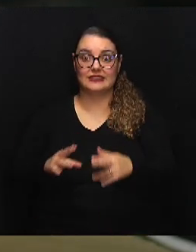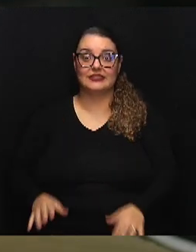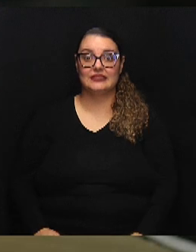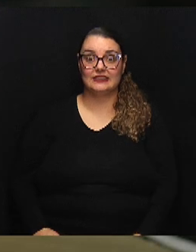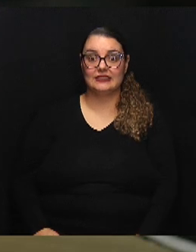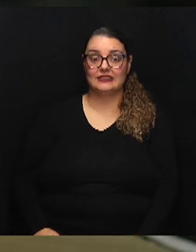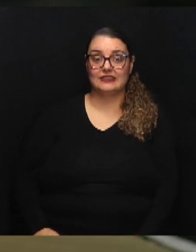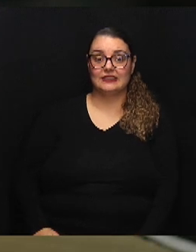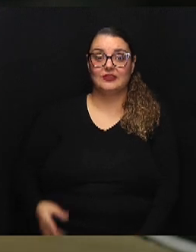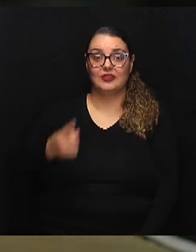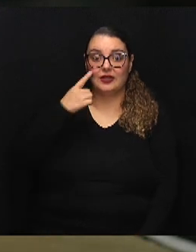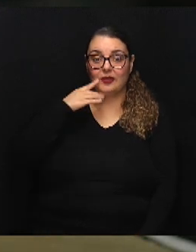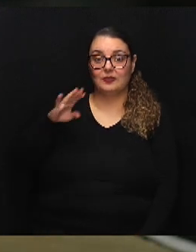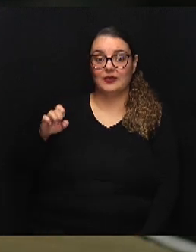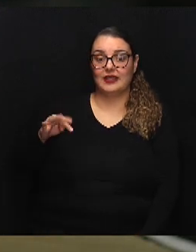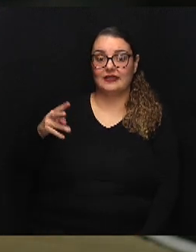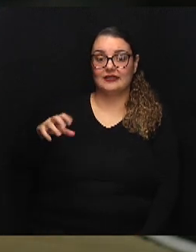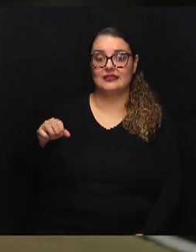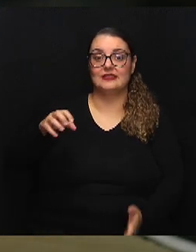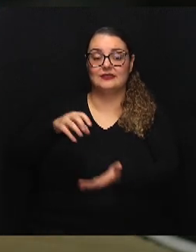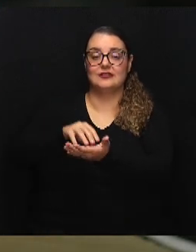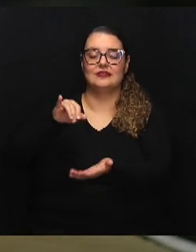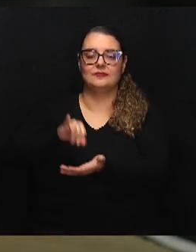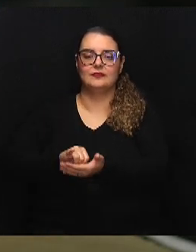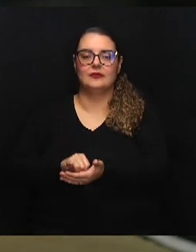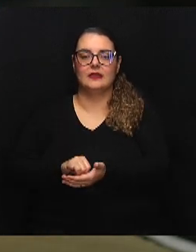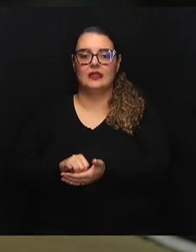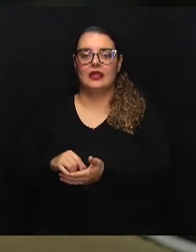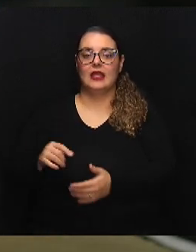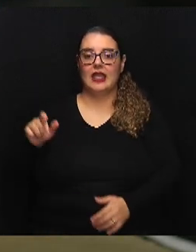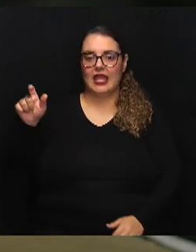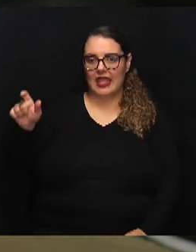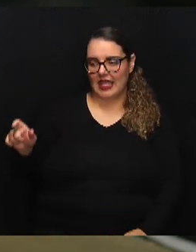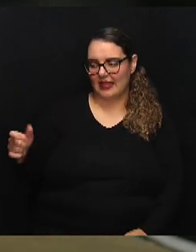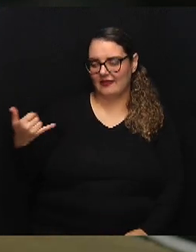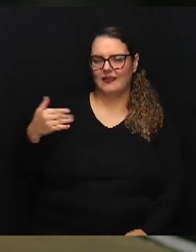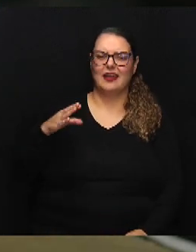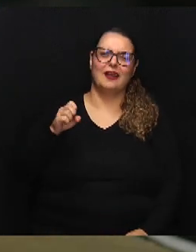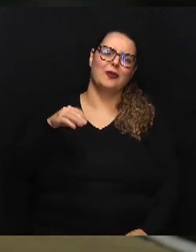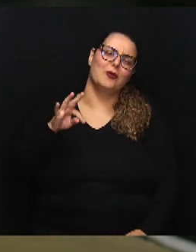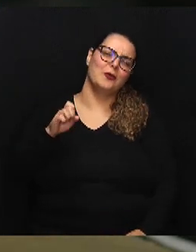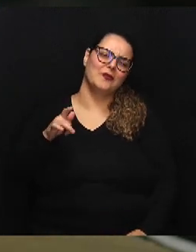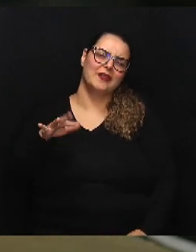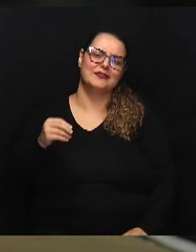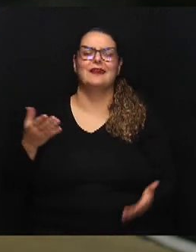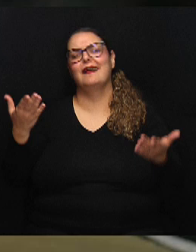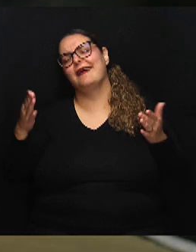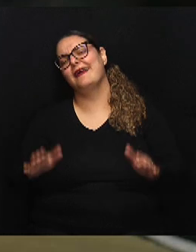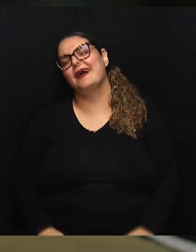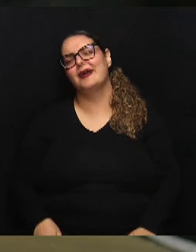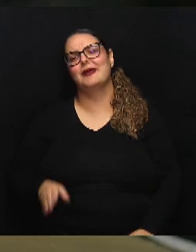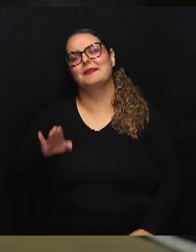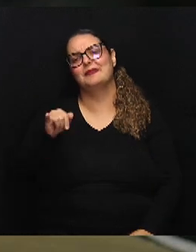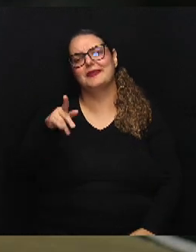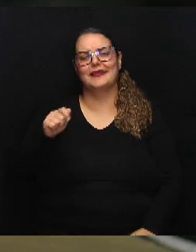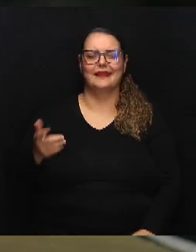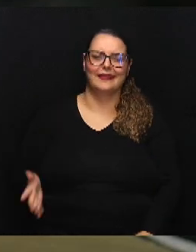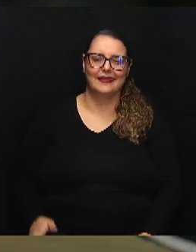né? Olha lá, a Beatriz do Centro. Ele me chama de contatinho. Ah, Beatriz, poxa